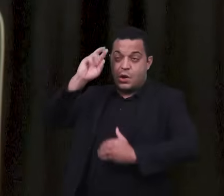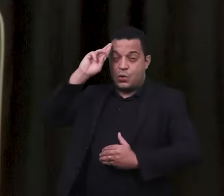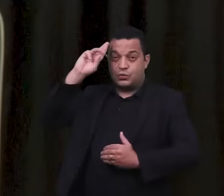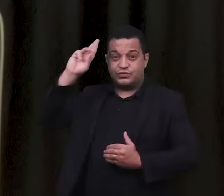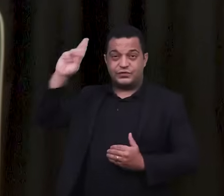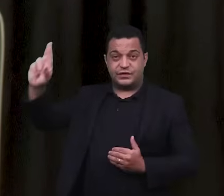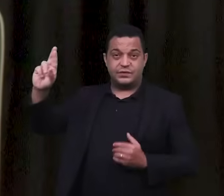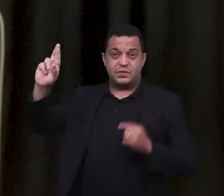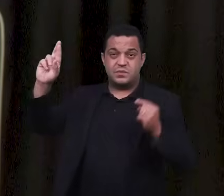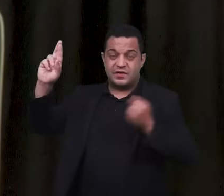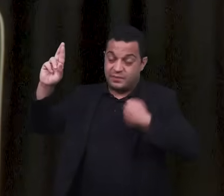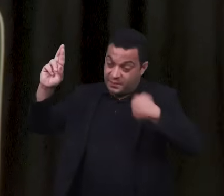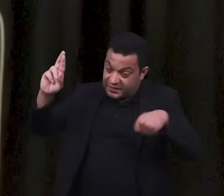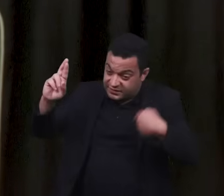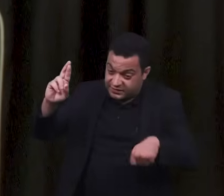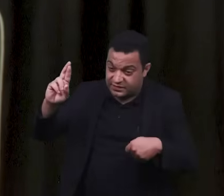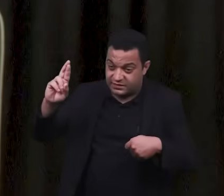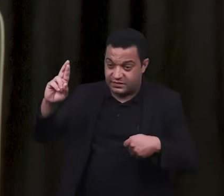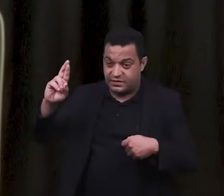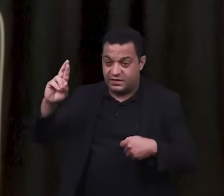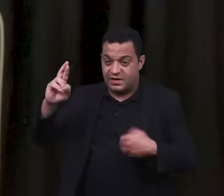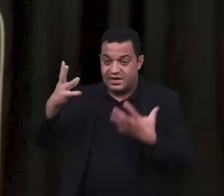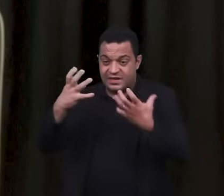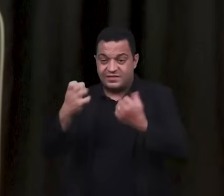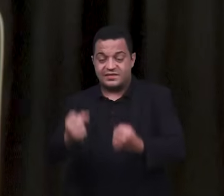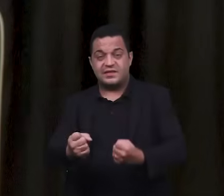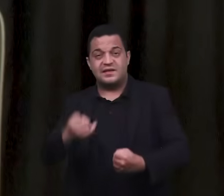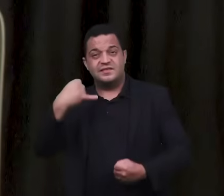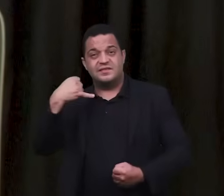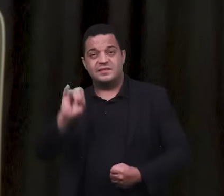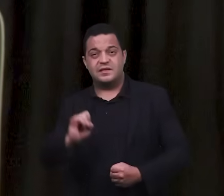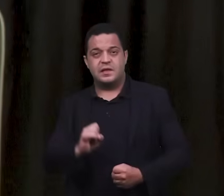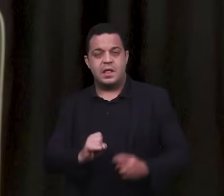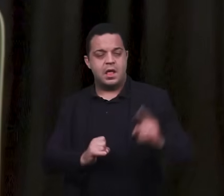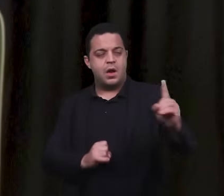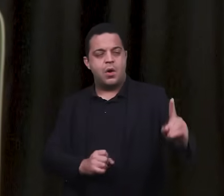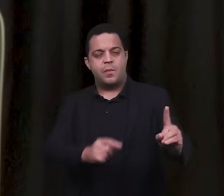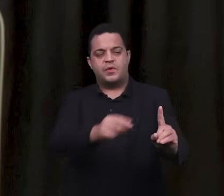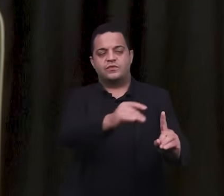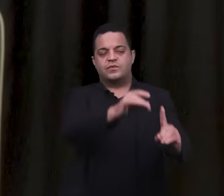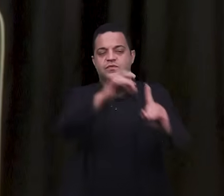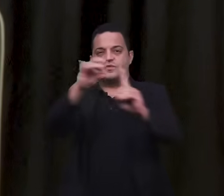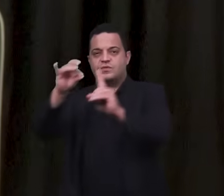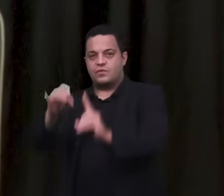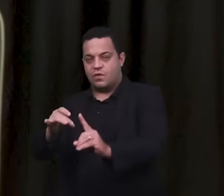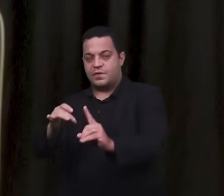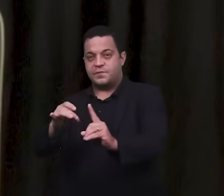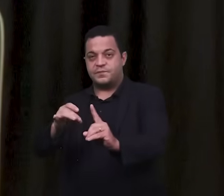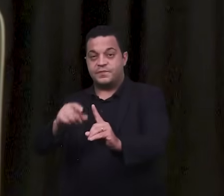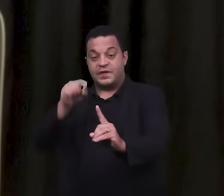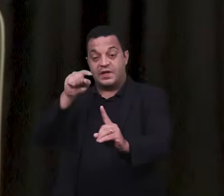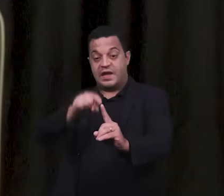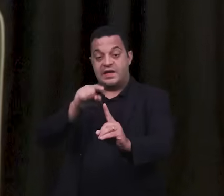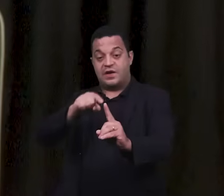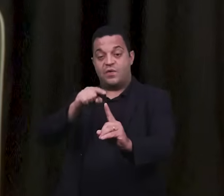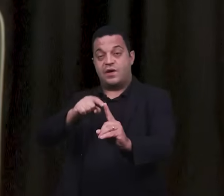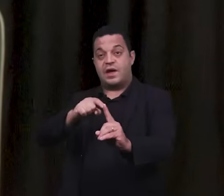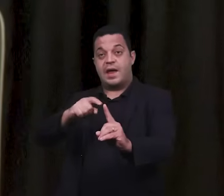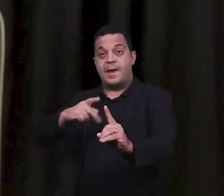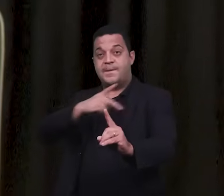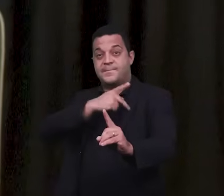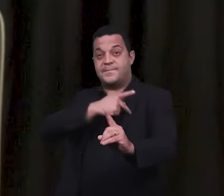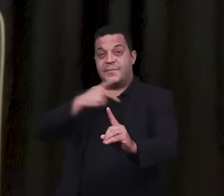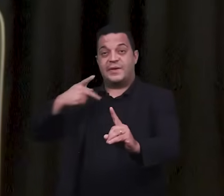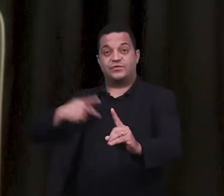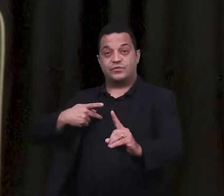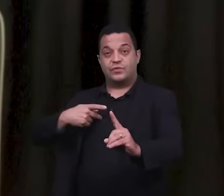corpo ao qual nós estamos ligados. Então, isso é bastante ético e é bom nós compreendermos bem isso, porque para a igreja isso é